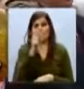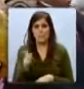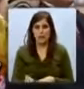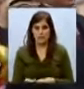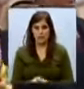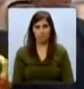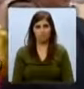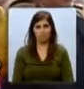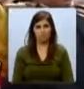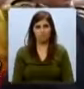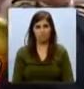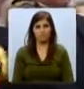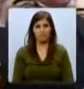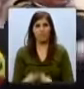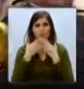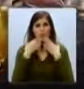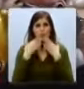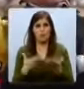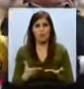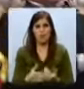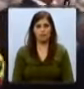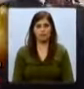e p muito